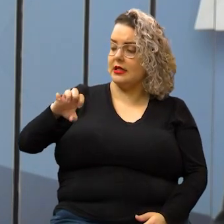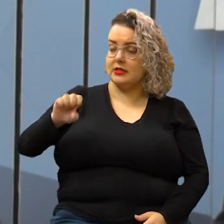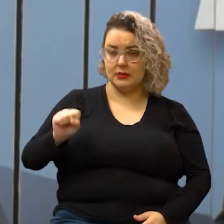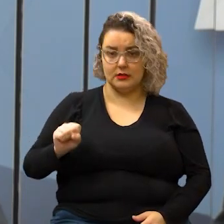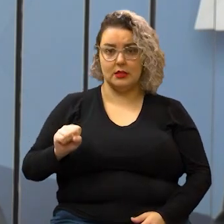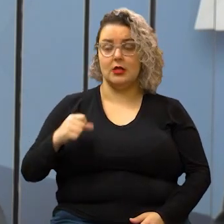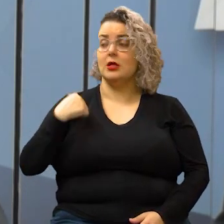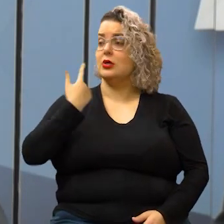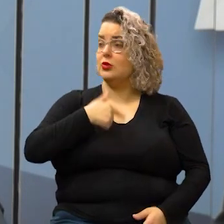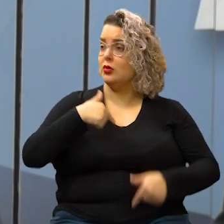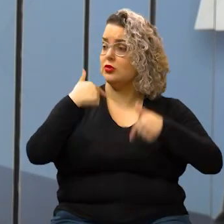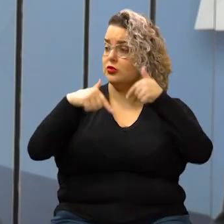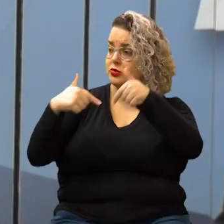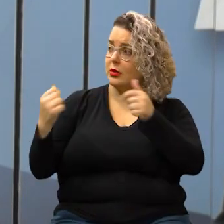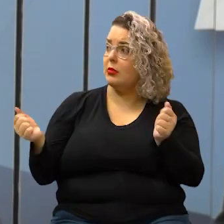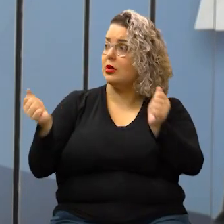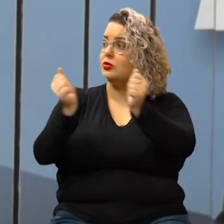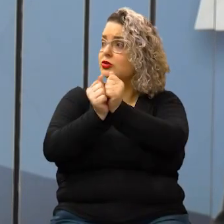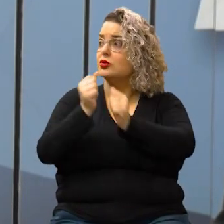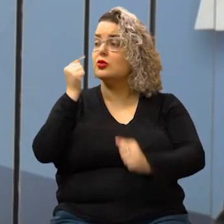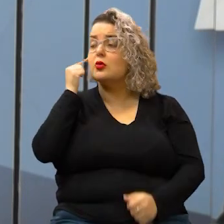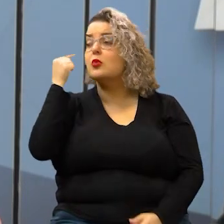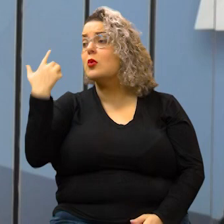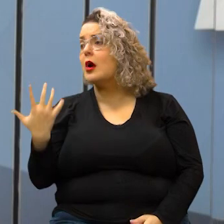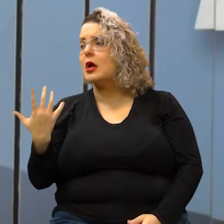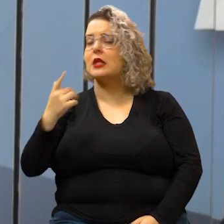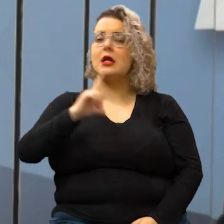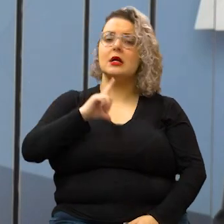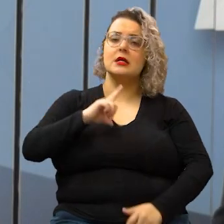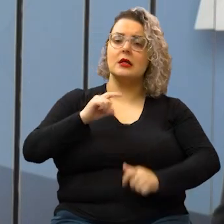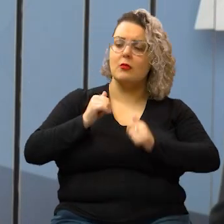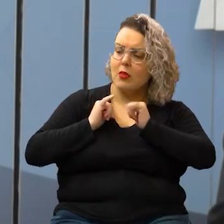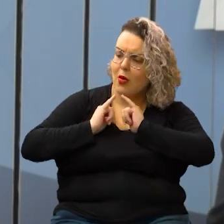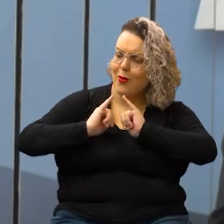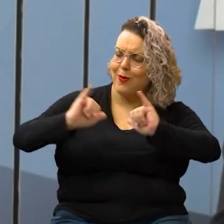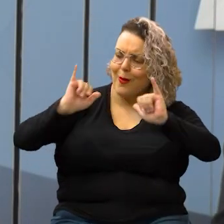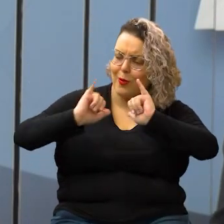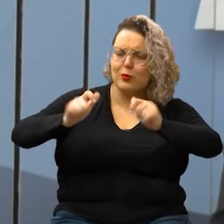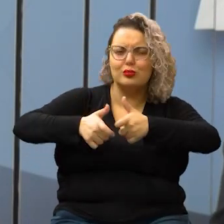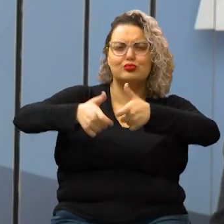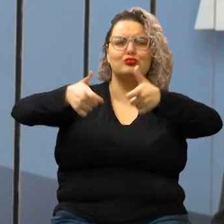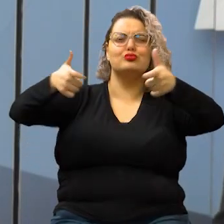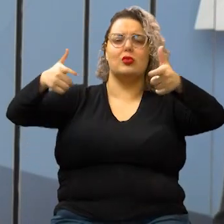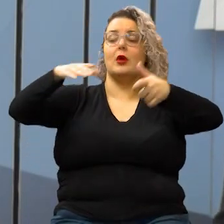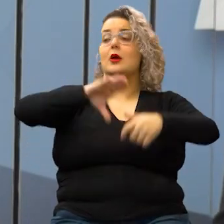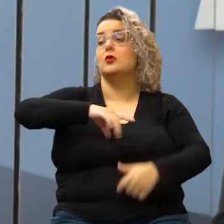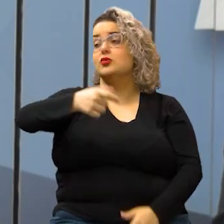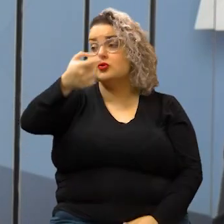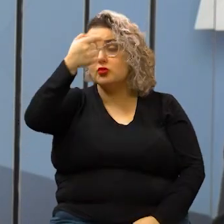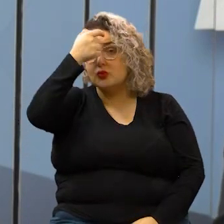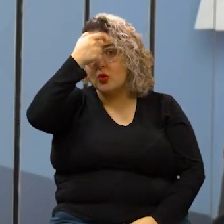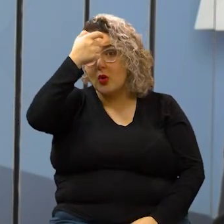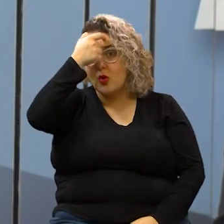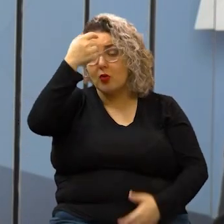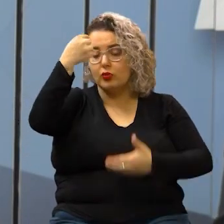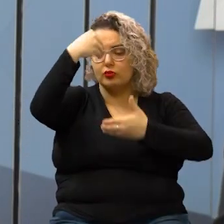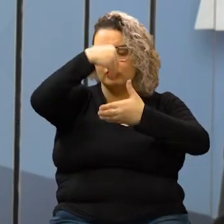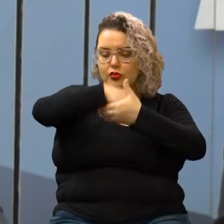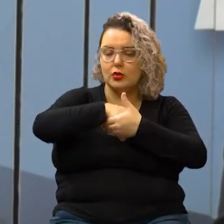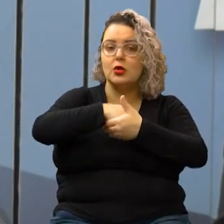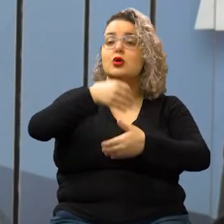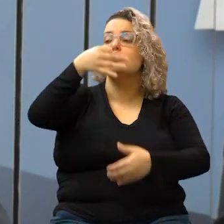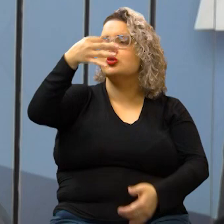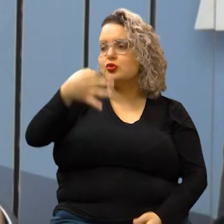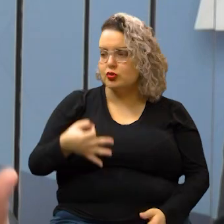conjunto e com a ideia de que se faça uma grande campanha no município de conscientização,